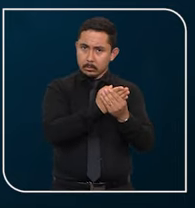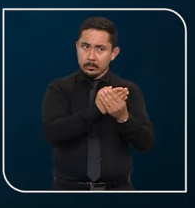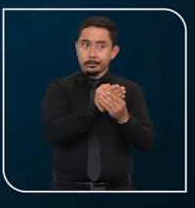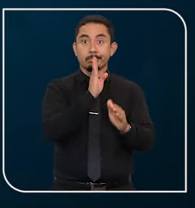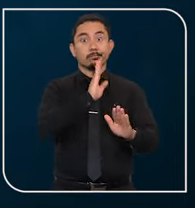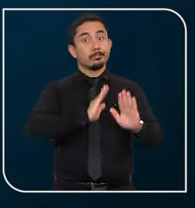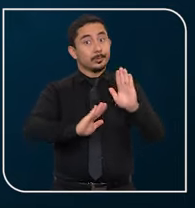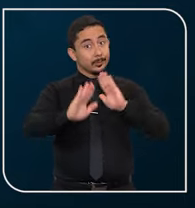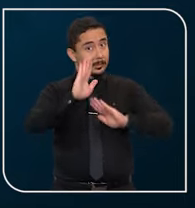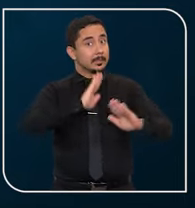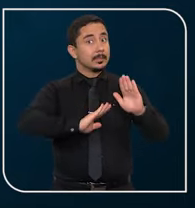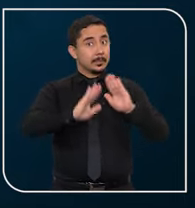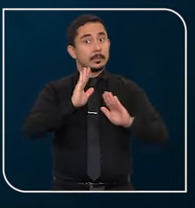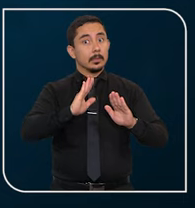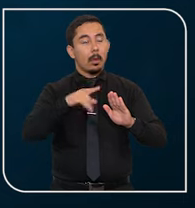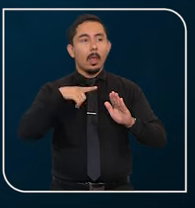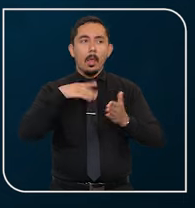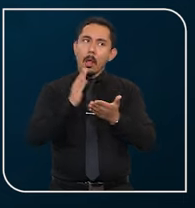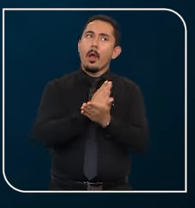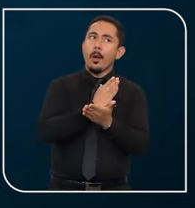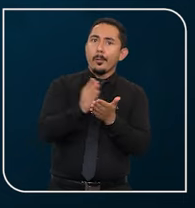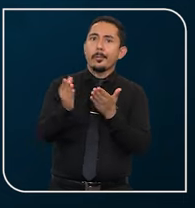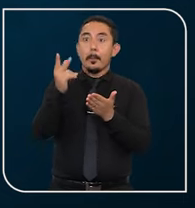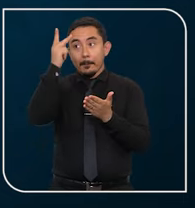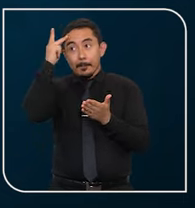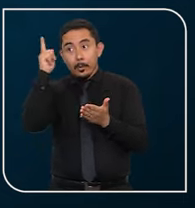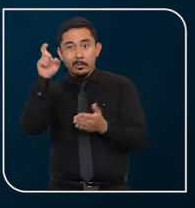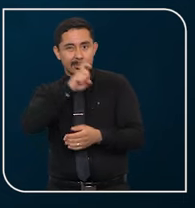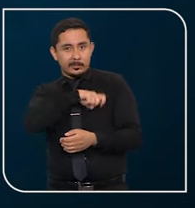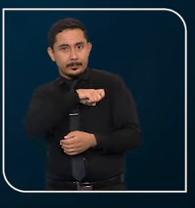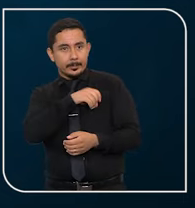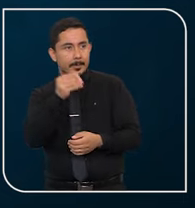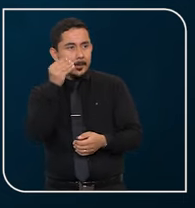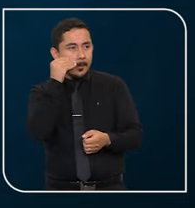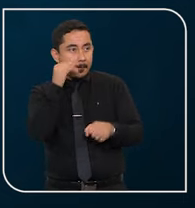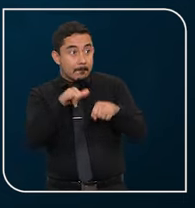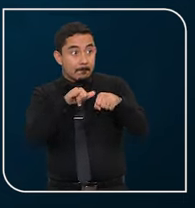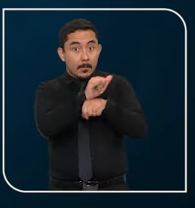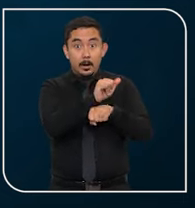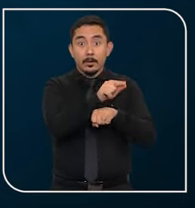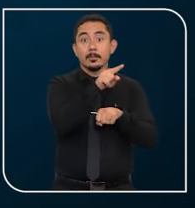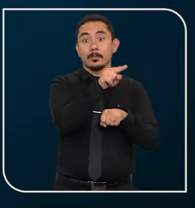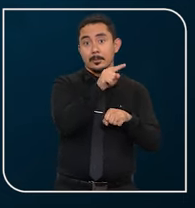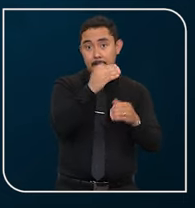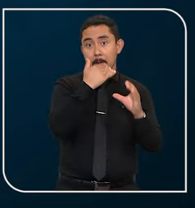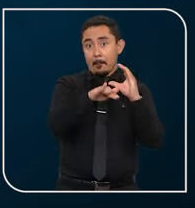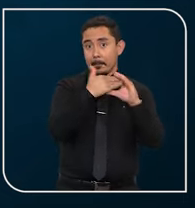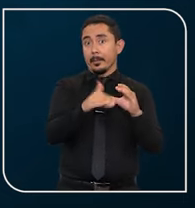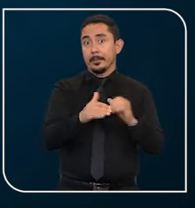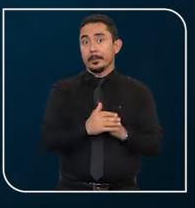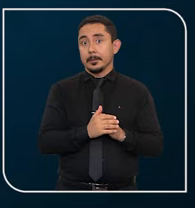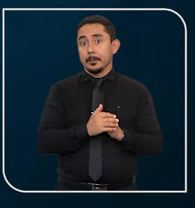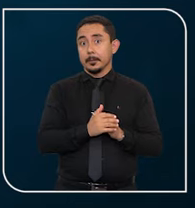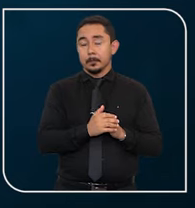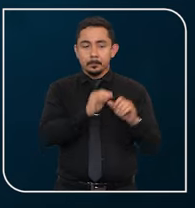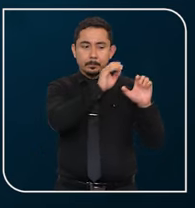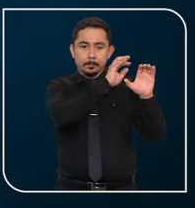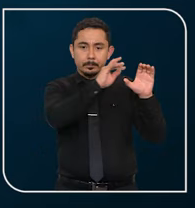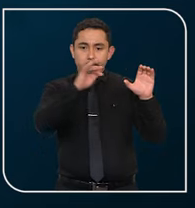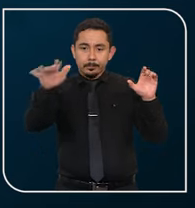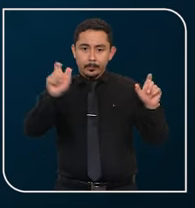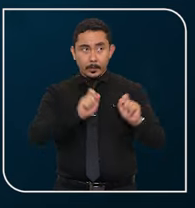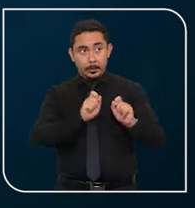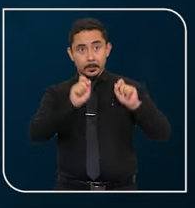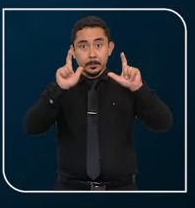um processo Tome muito cuidado estão acontecendo algumas tentativas de golpe por meio de um e-mail falso como este o